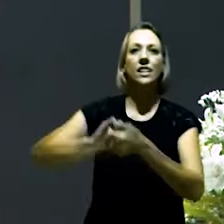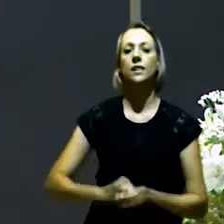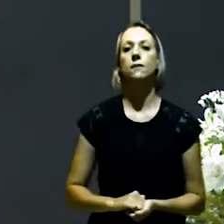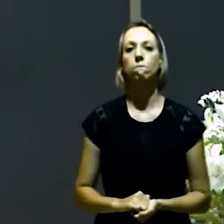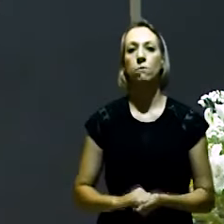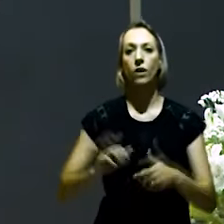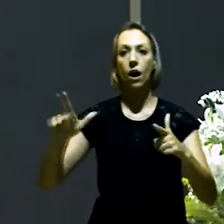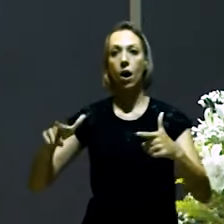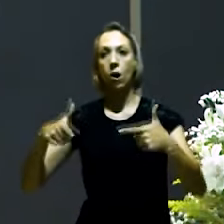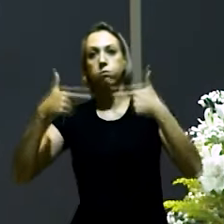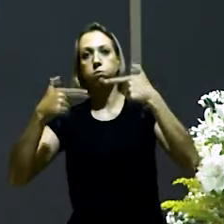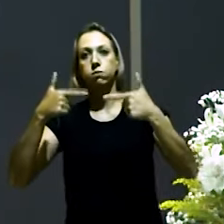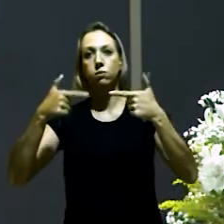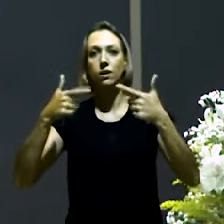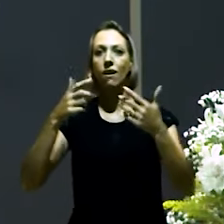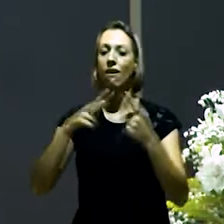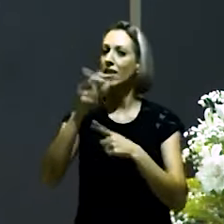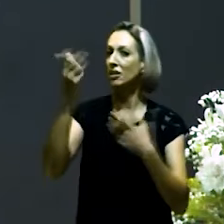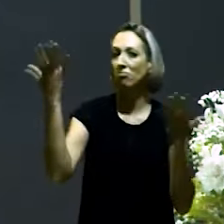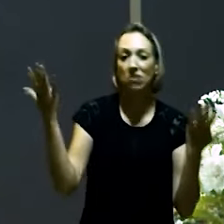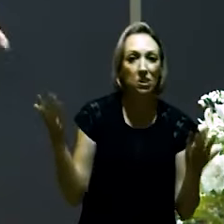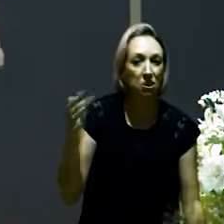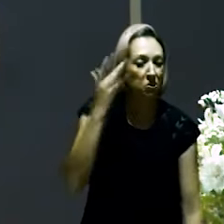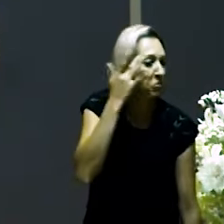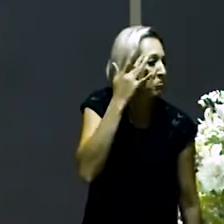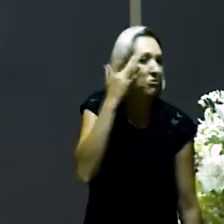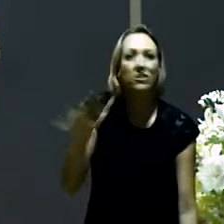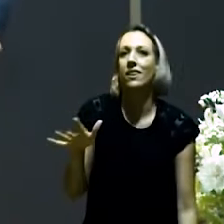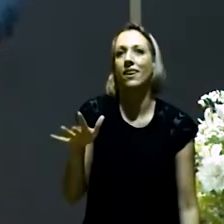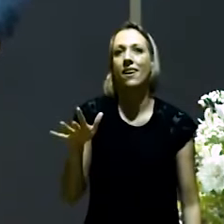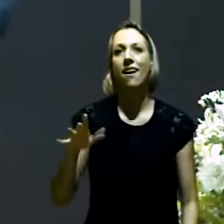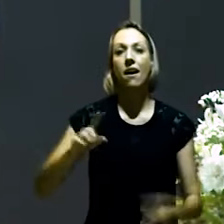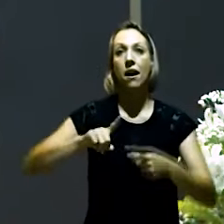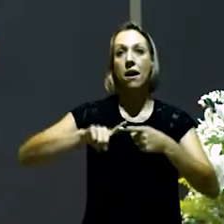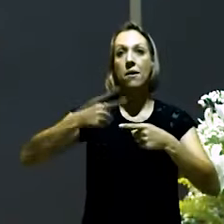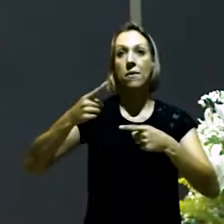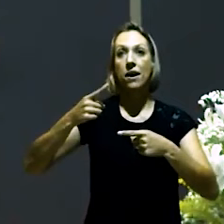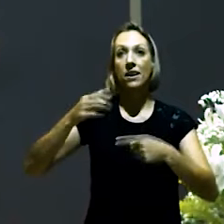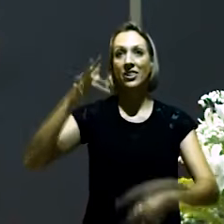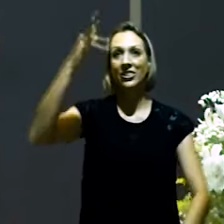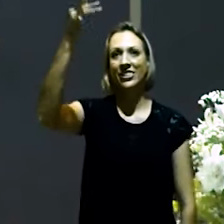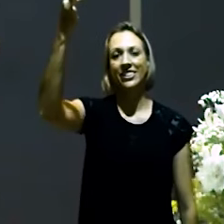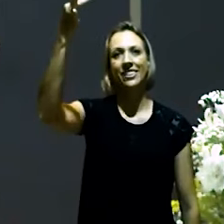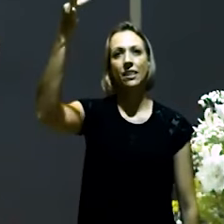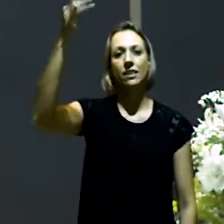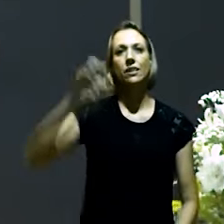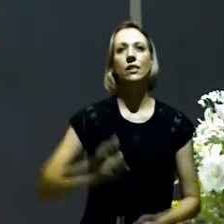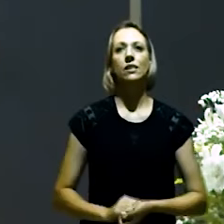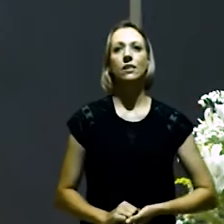essa batalha pudesse ser vencida, até que lá em Belém, aleluia, lá em